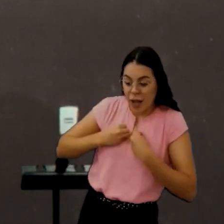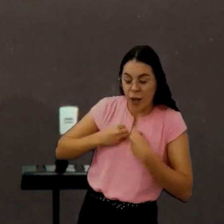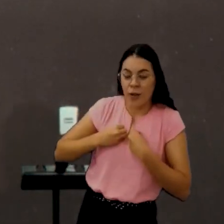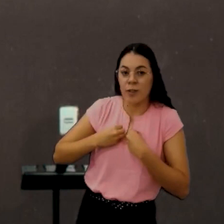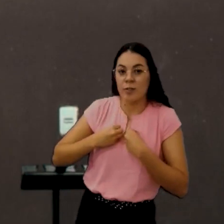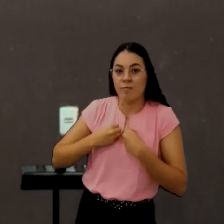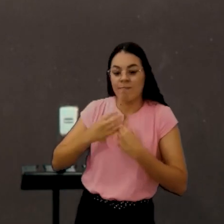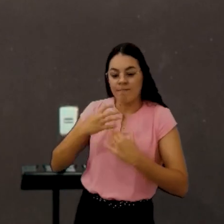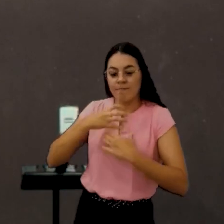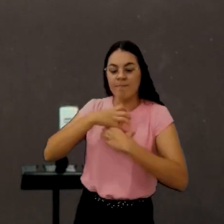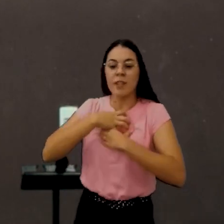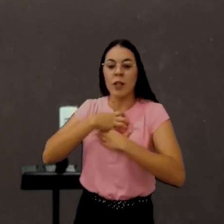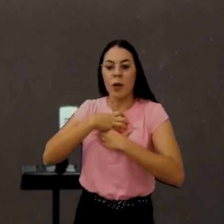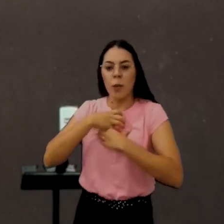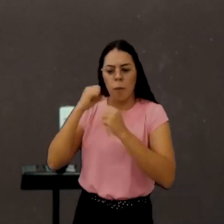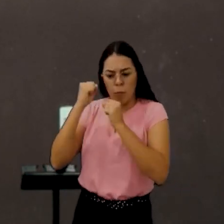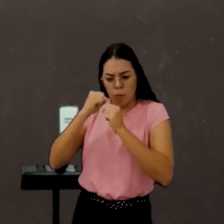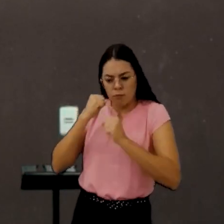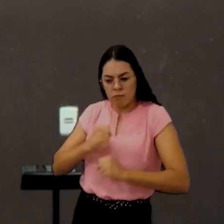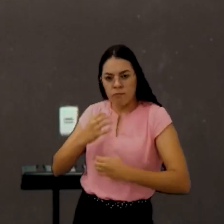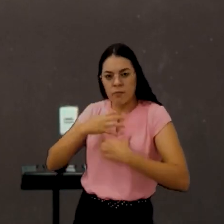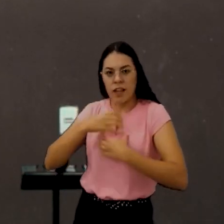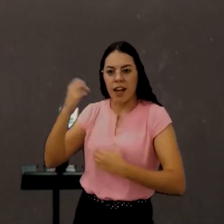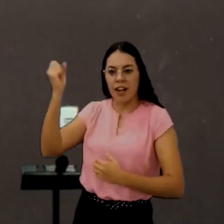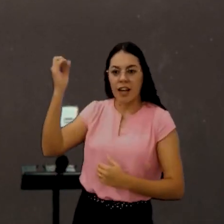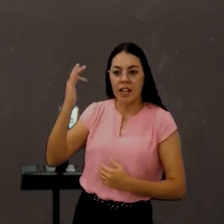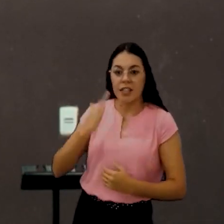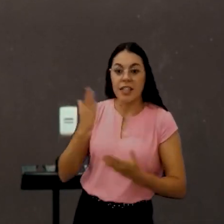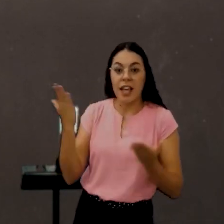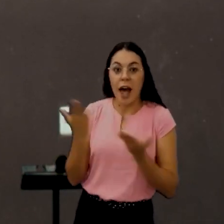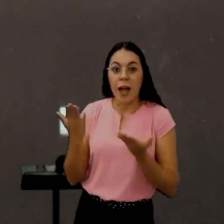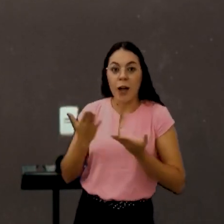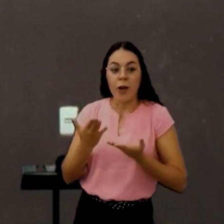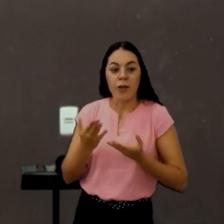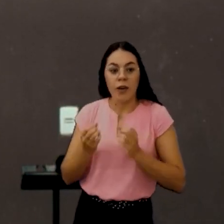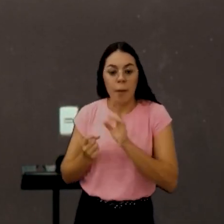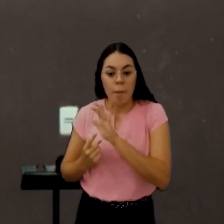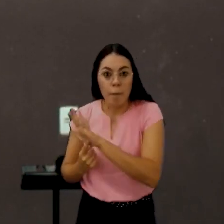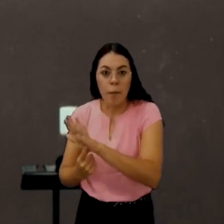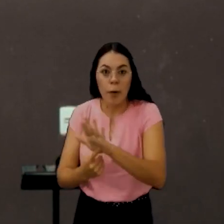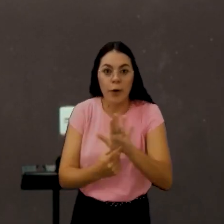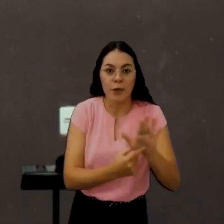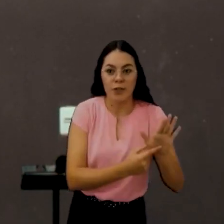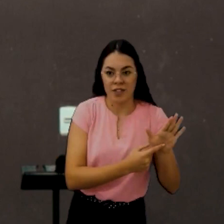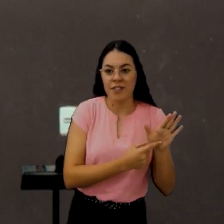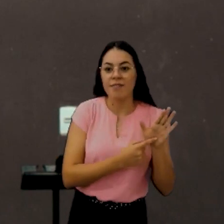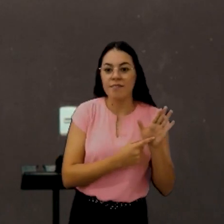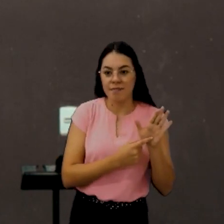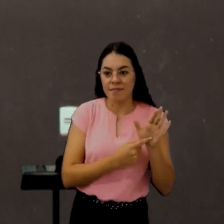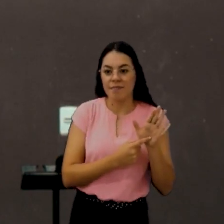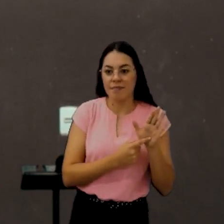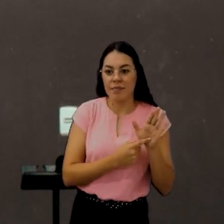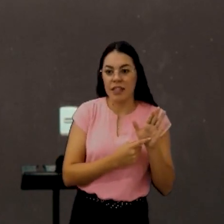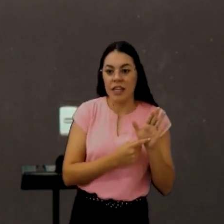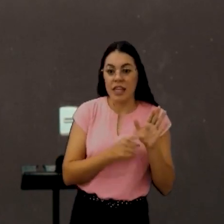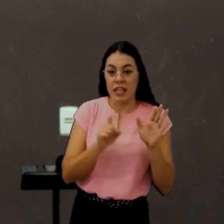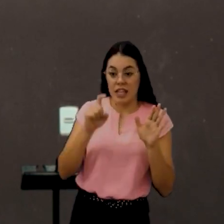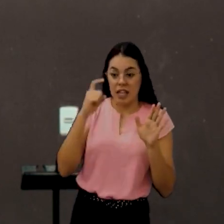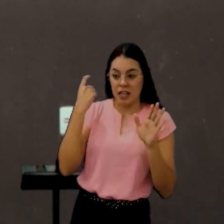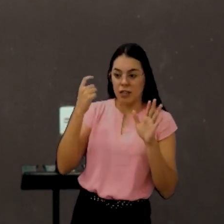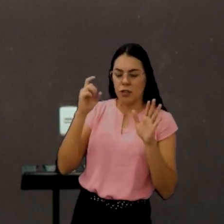um impacto tão poderoso dessa graça, que ele manifesta aspectos que, ao ser